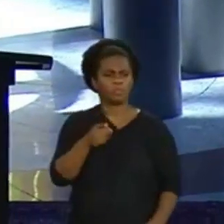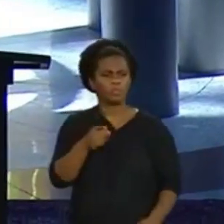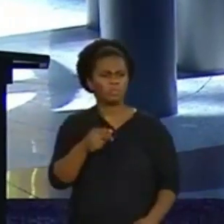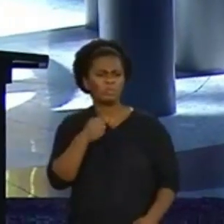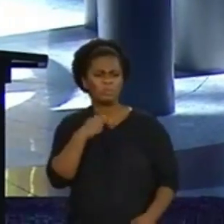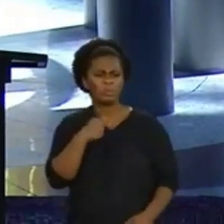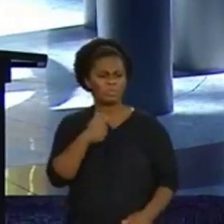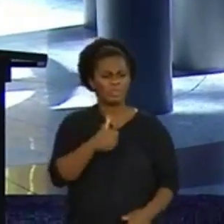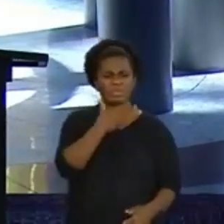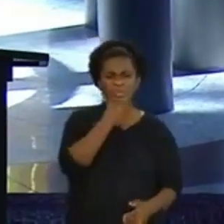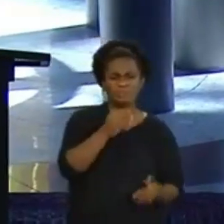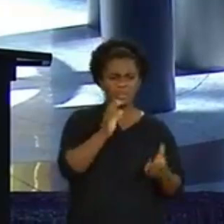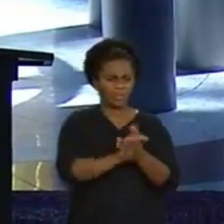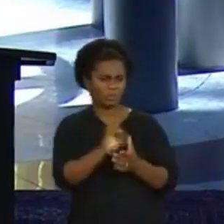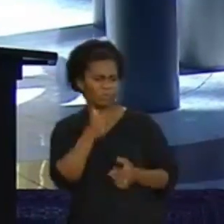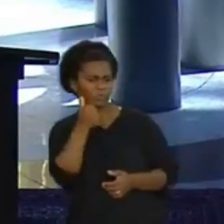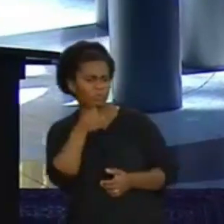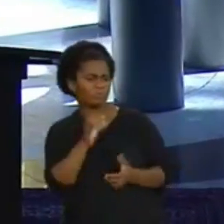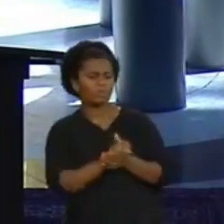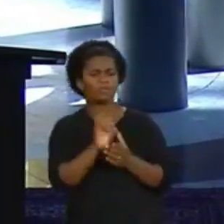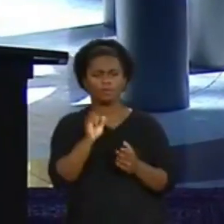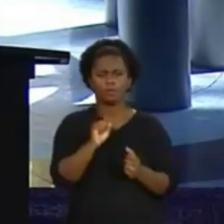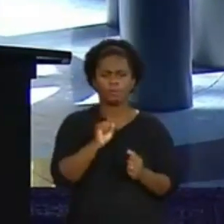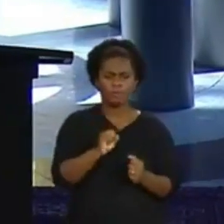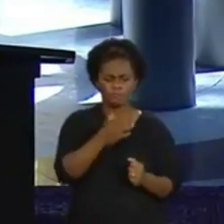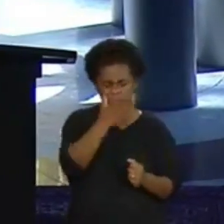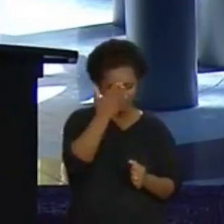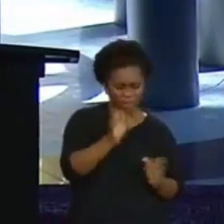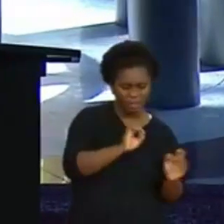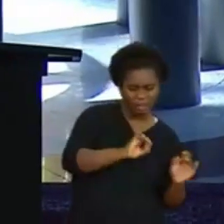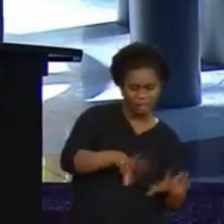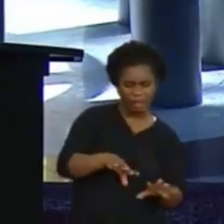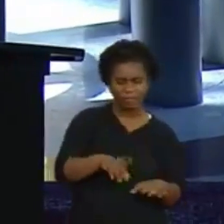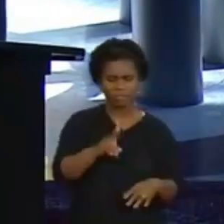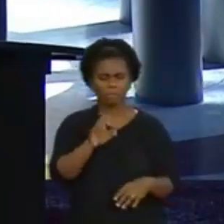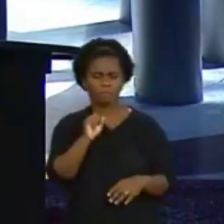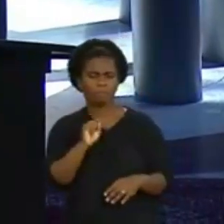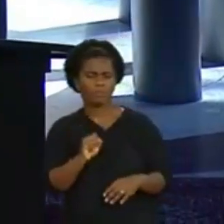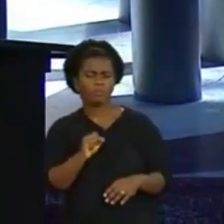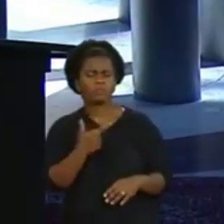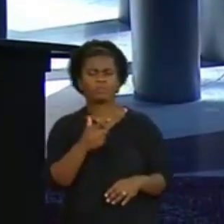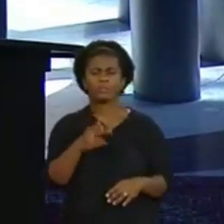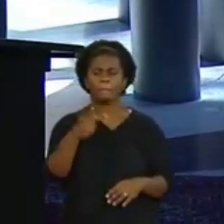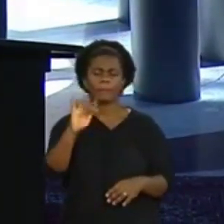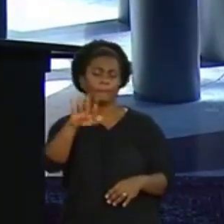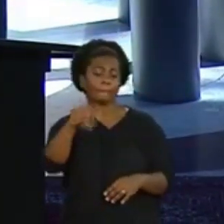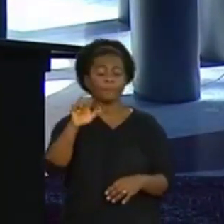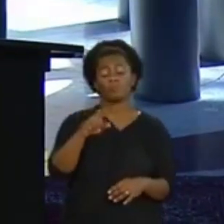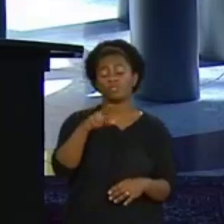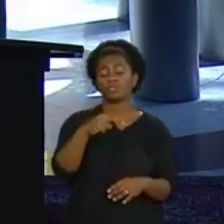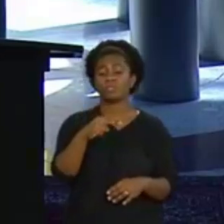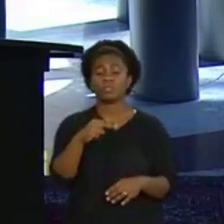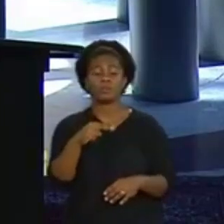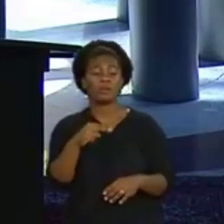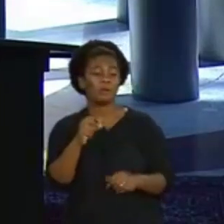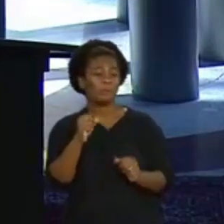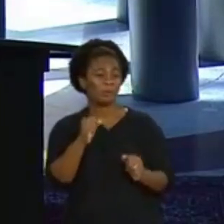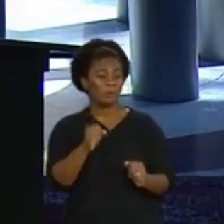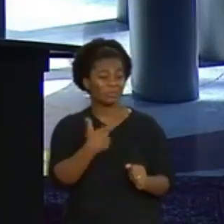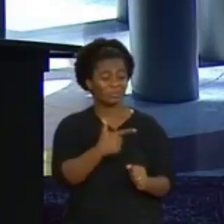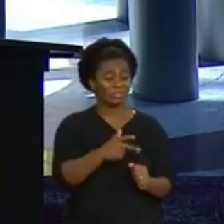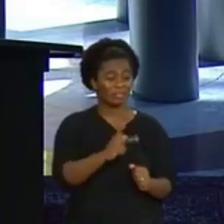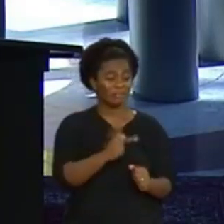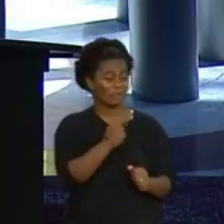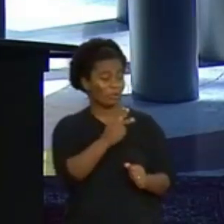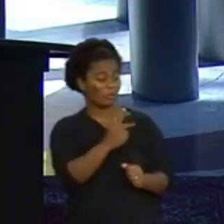marido, esposa, você pode ter sido abandonado, você pode não ter os seus pais, você pode não ter valor para muita